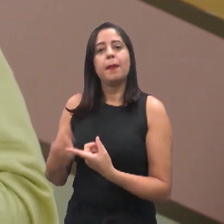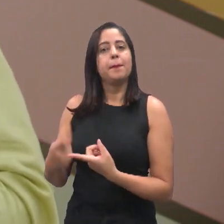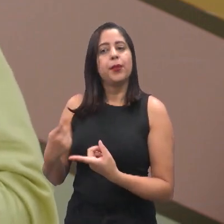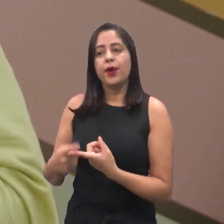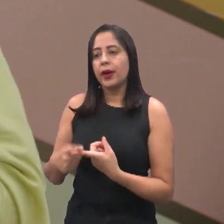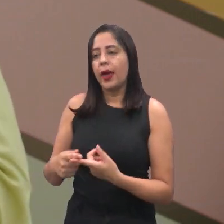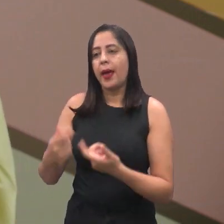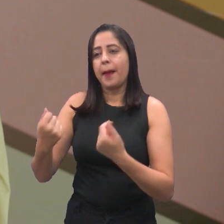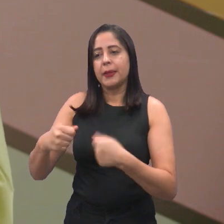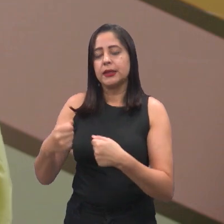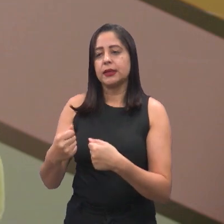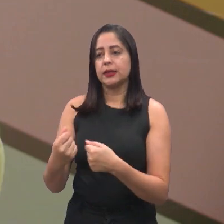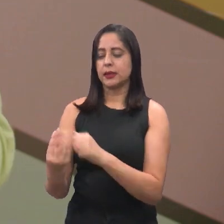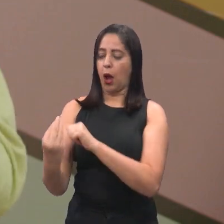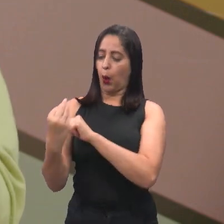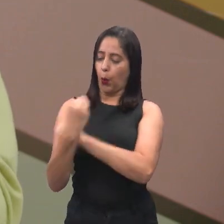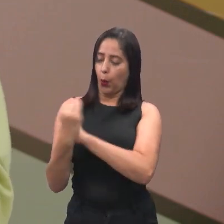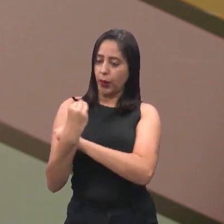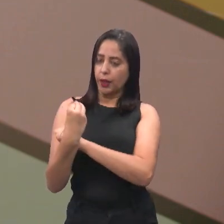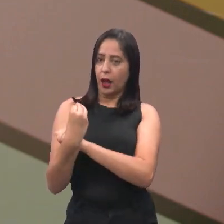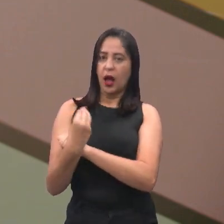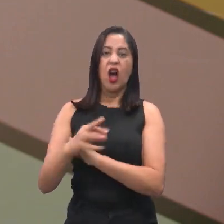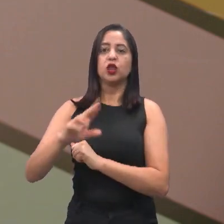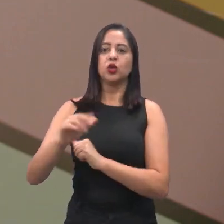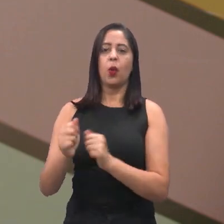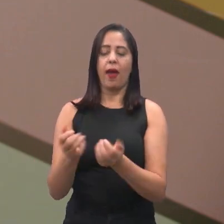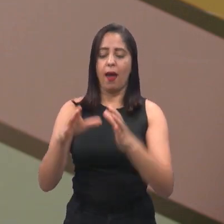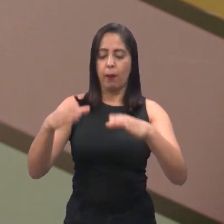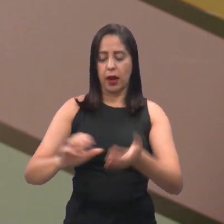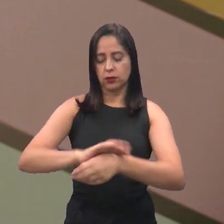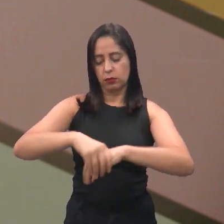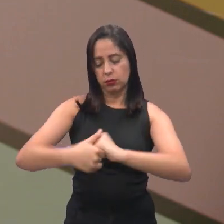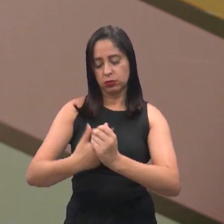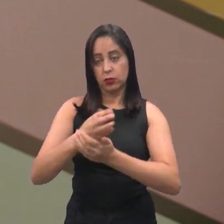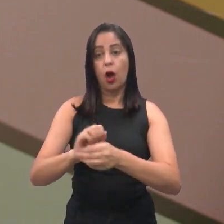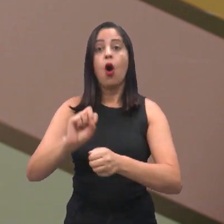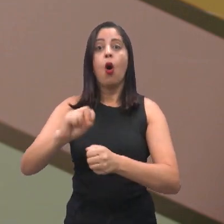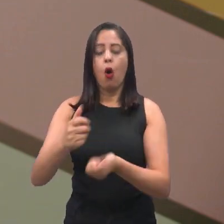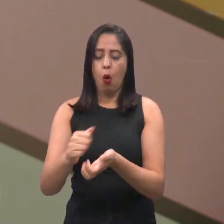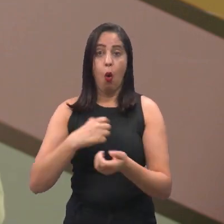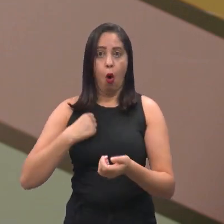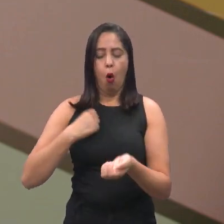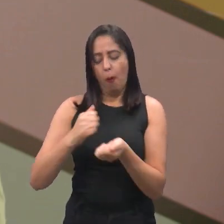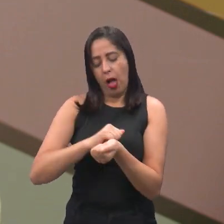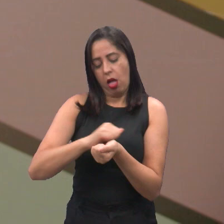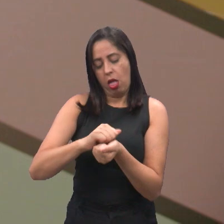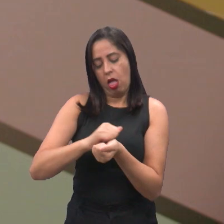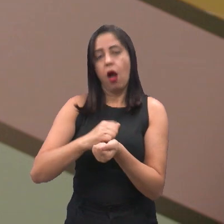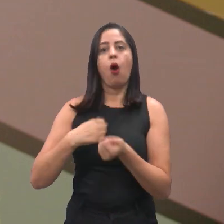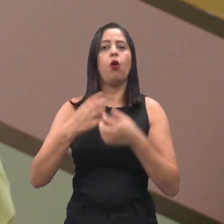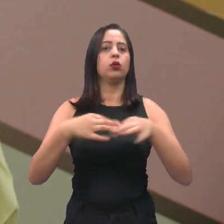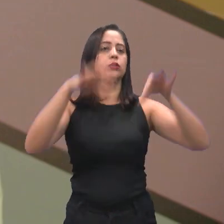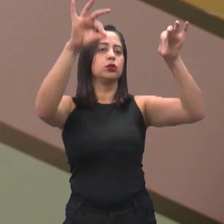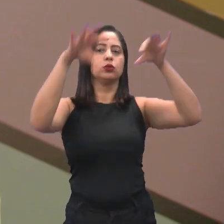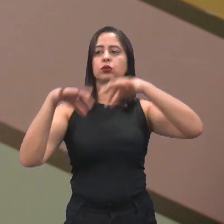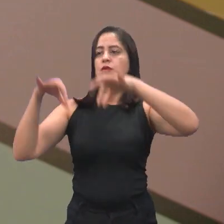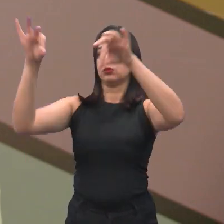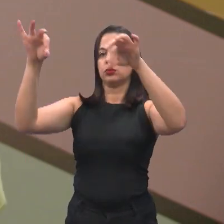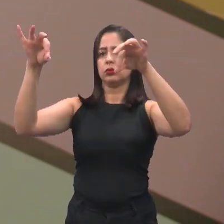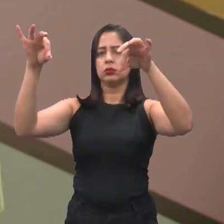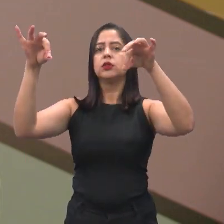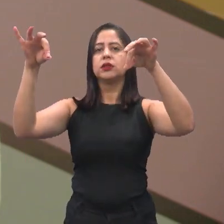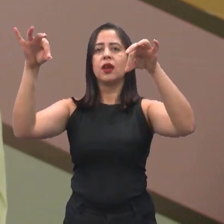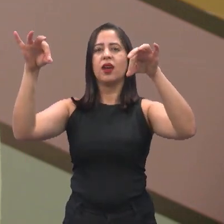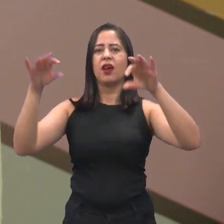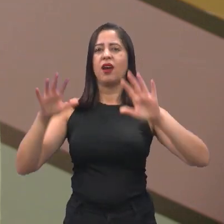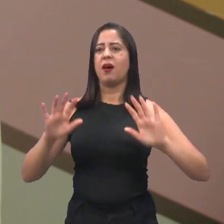vida dela. Então, não é lavar uma louça ou colocar uma roupa para lavar ou estender. Essas são atividades práticas e muitas vezes a gente escuta,